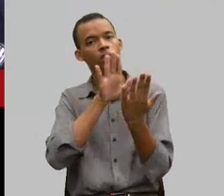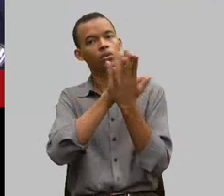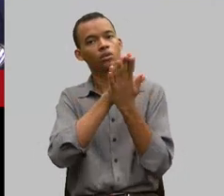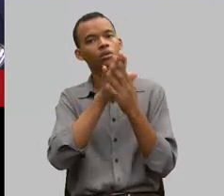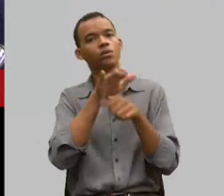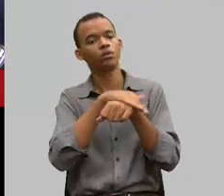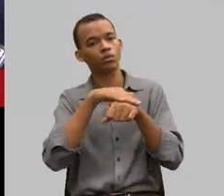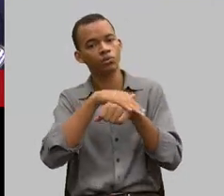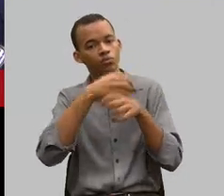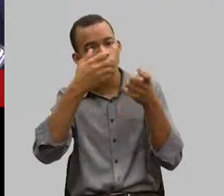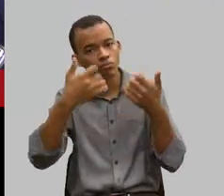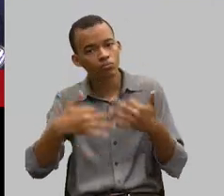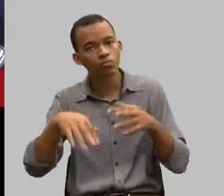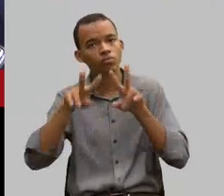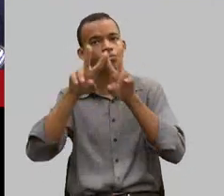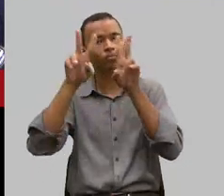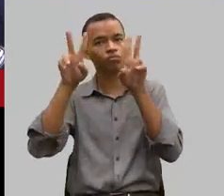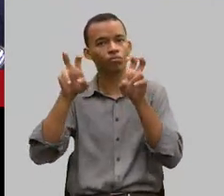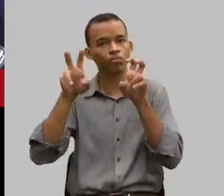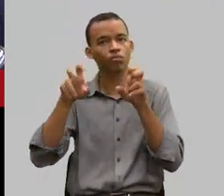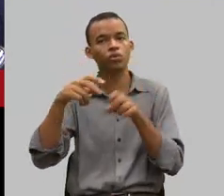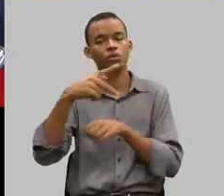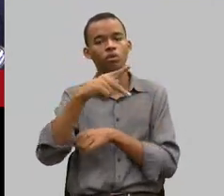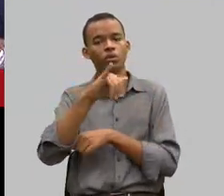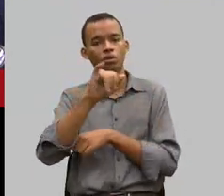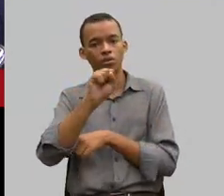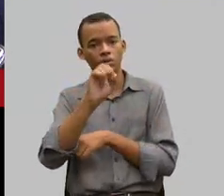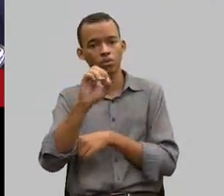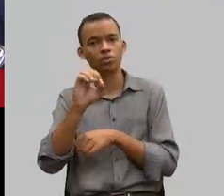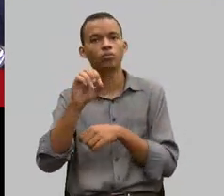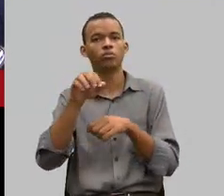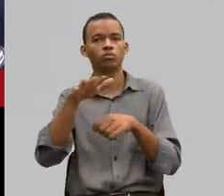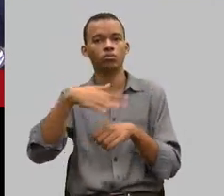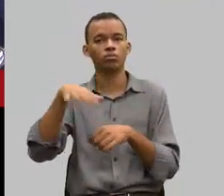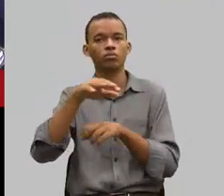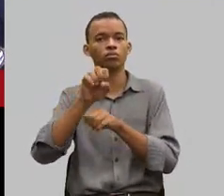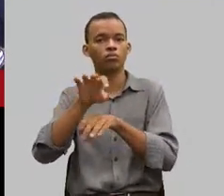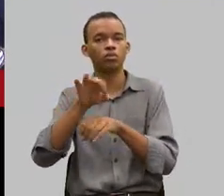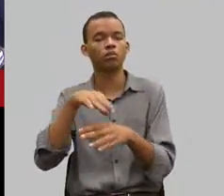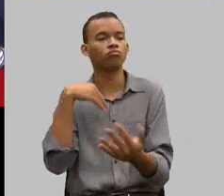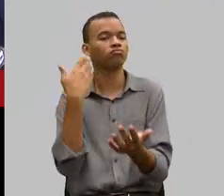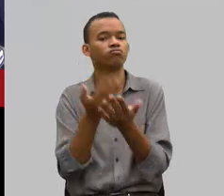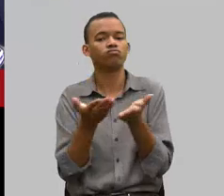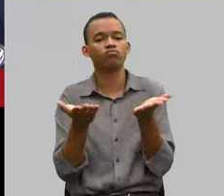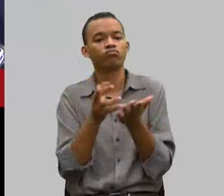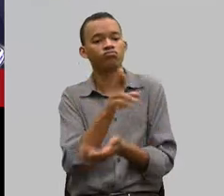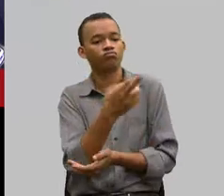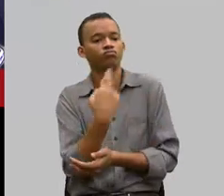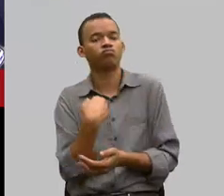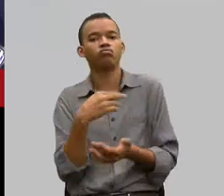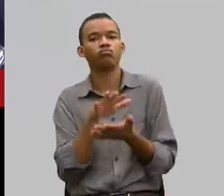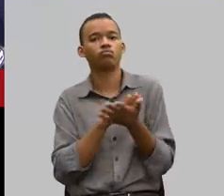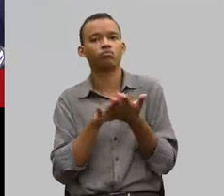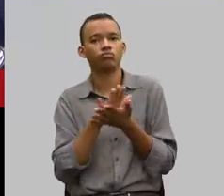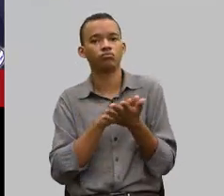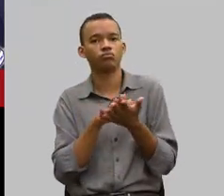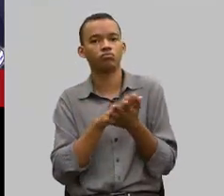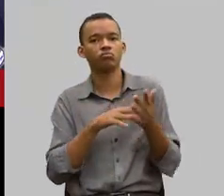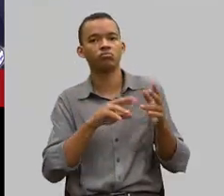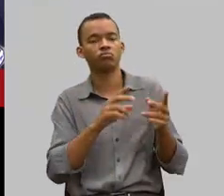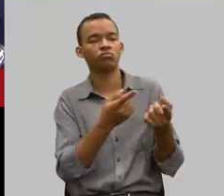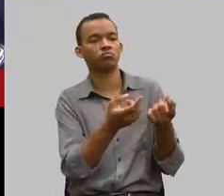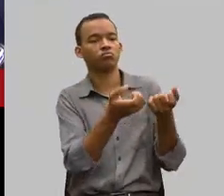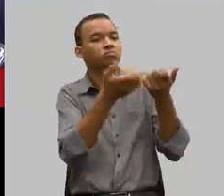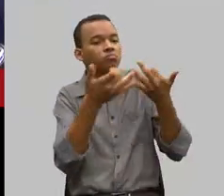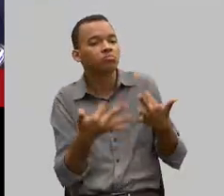situação da judicialização do piso da educação tô sem resposta até hoje né se quer uma devolutiva eu tive uma